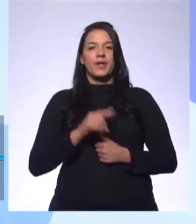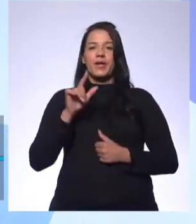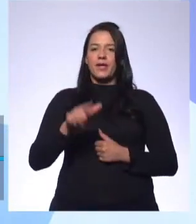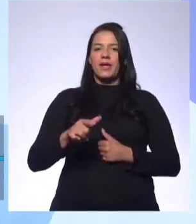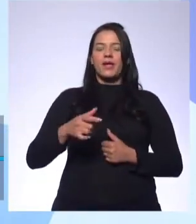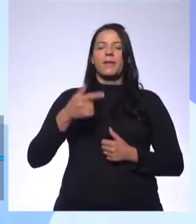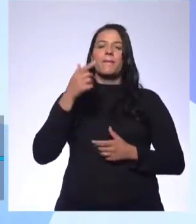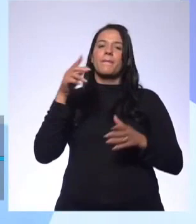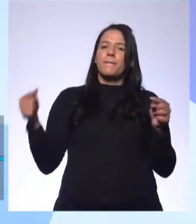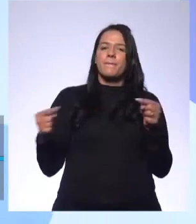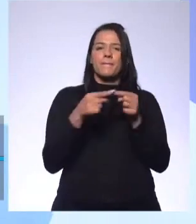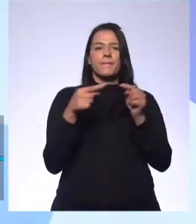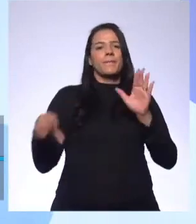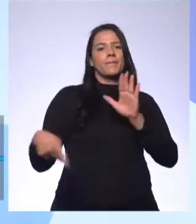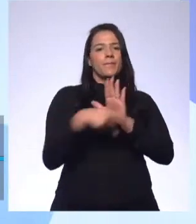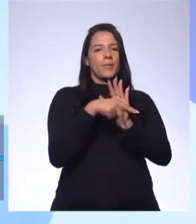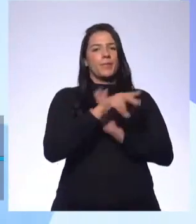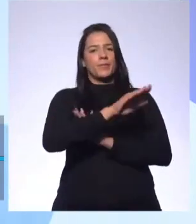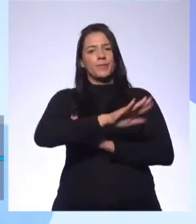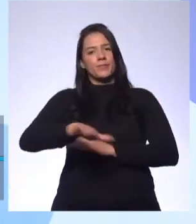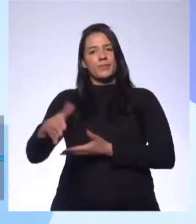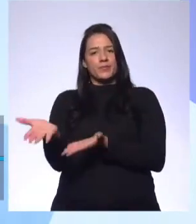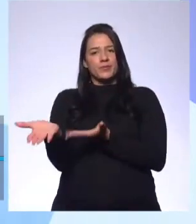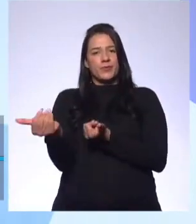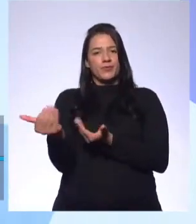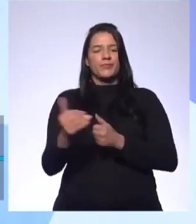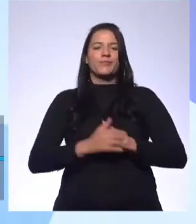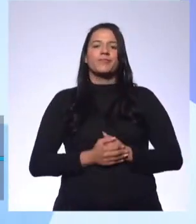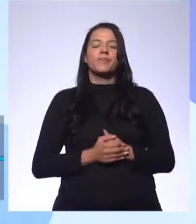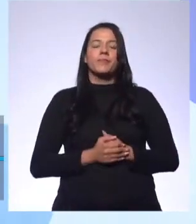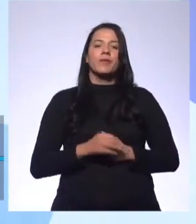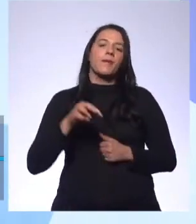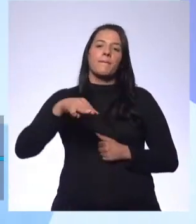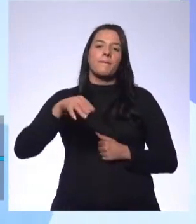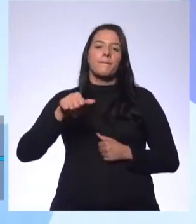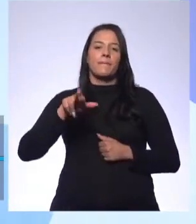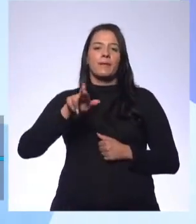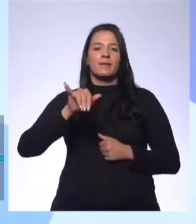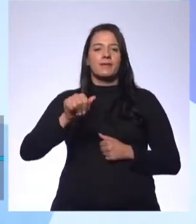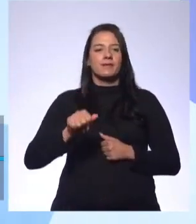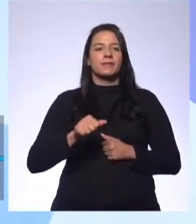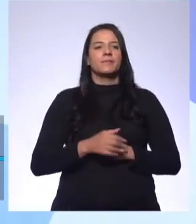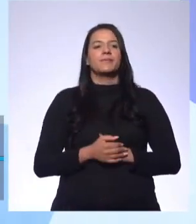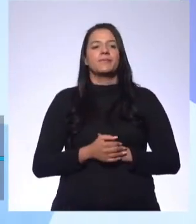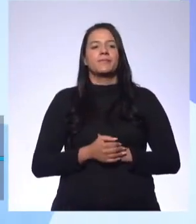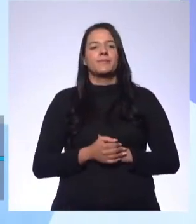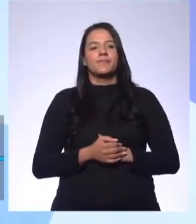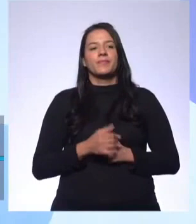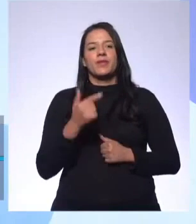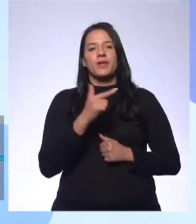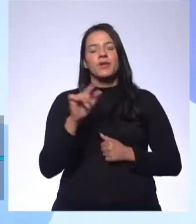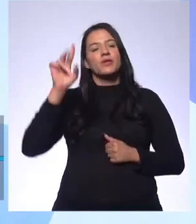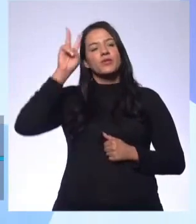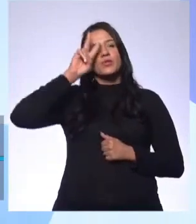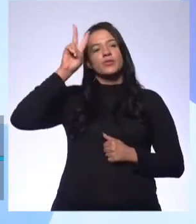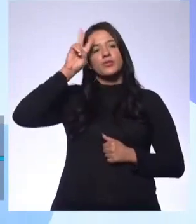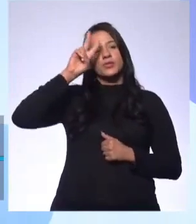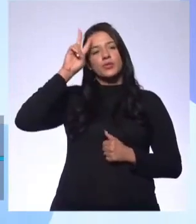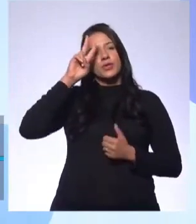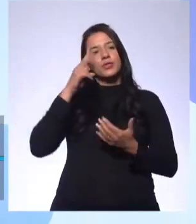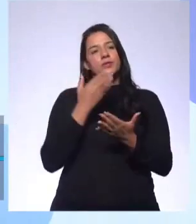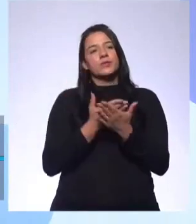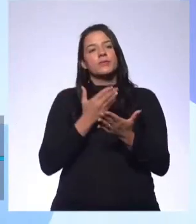para adolescentes, literatura infanto-juvenil, é o que diz a professora Maria, né? A Maria Aparecida, a história de uma menina chamada